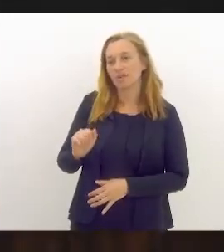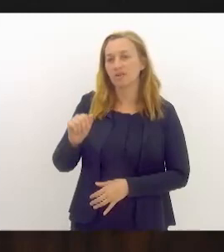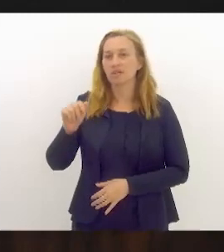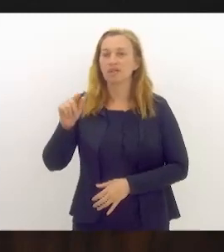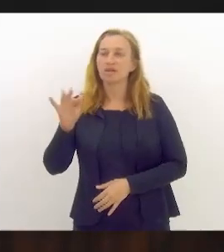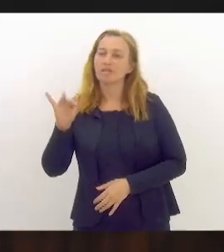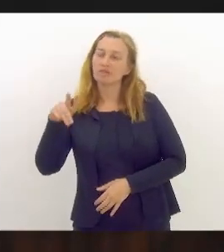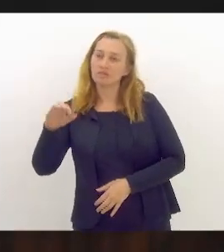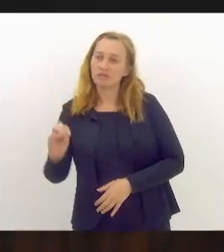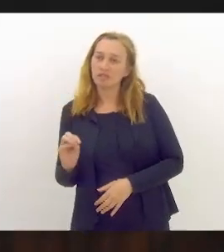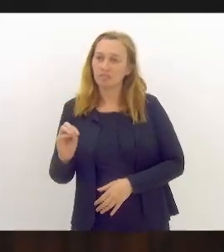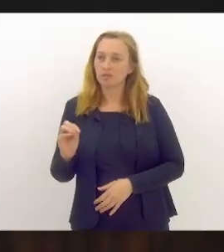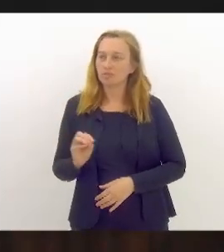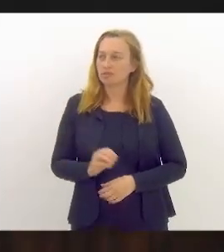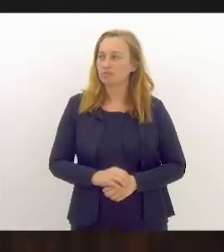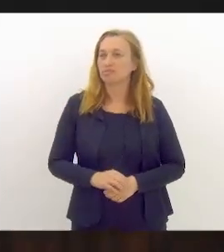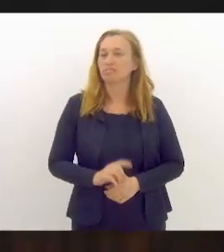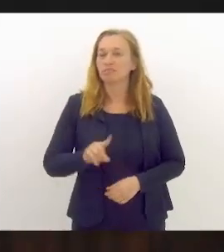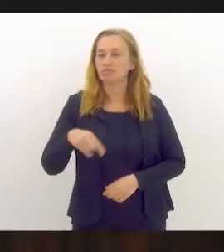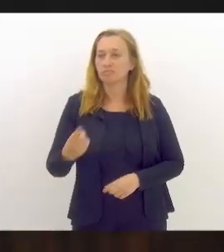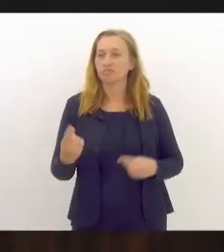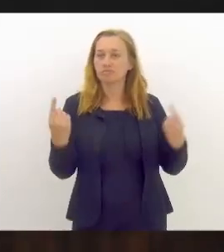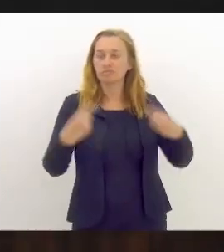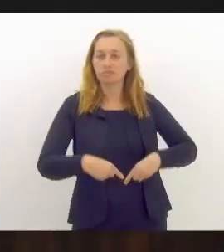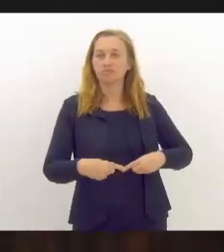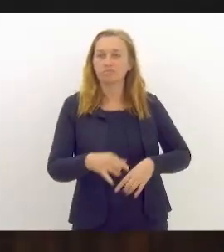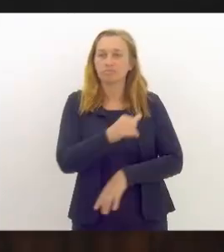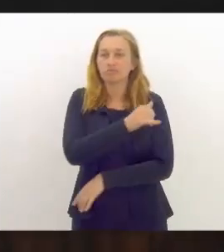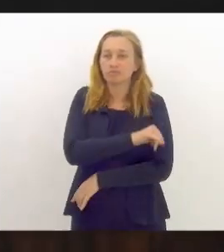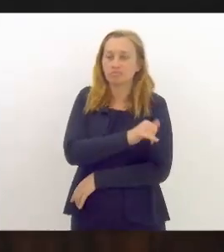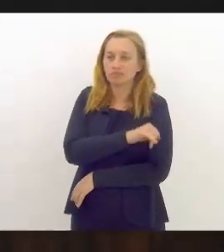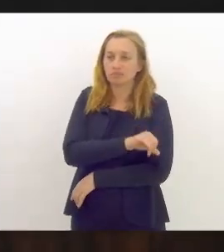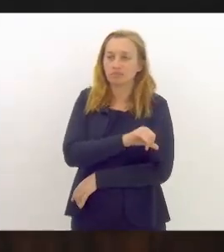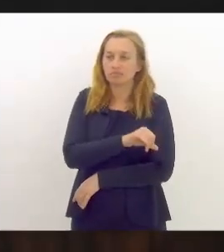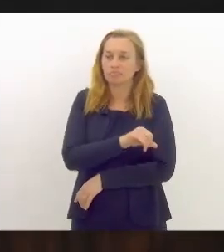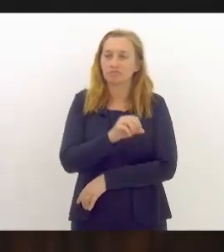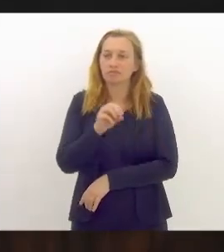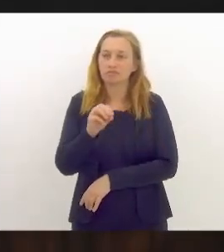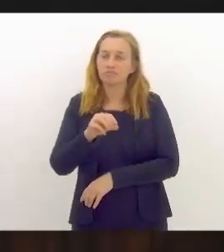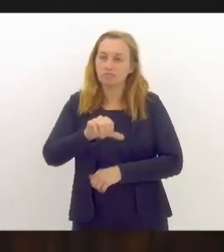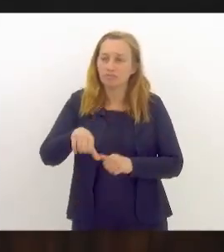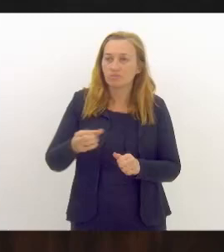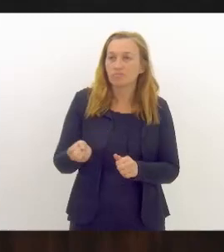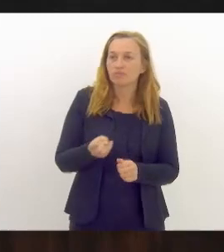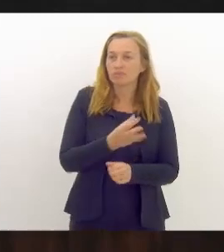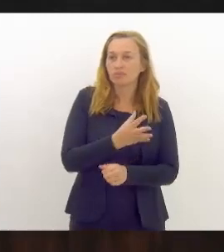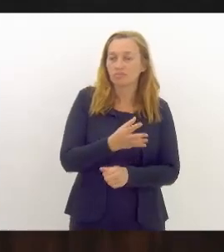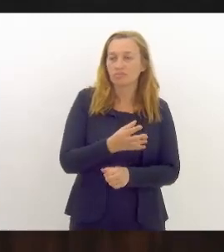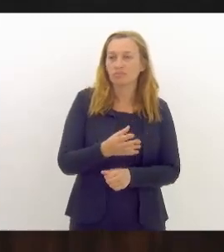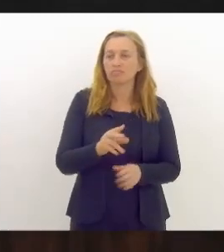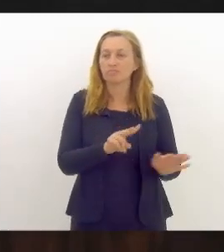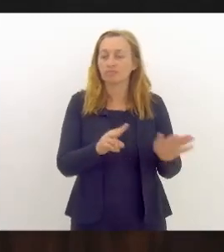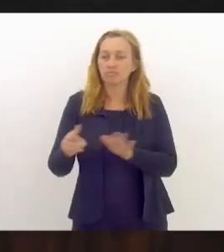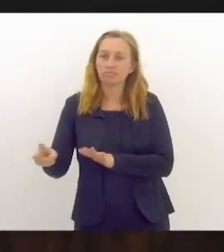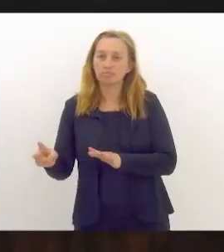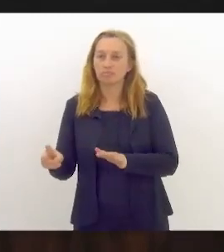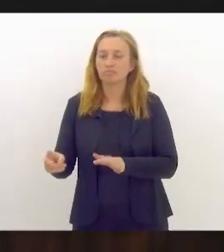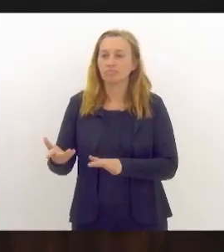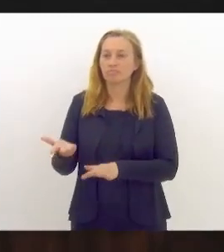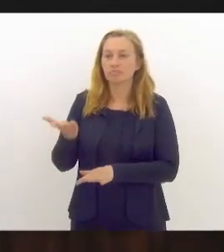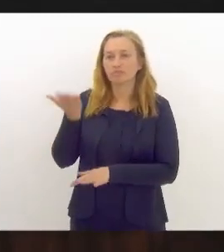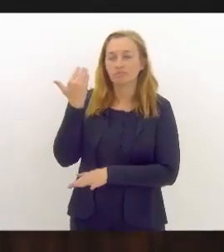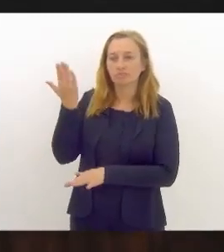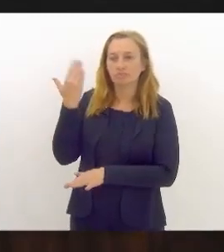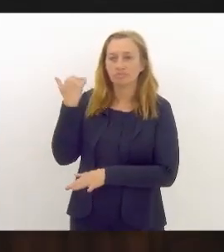de outro veio o rio innovation Wiki que aconteceu na semana passada no Pier de